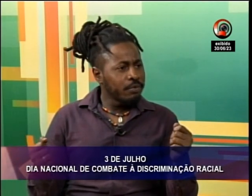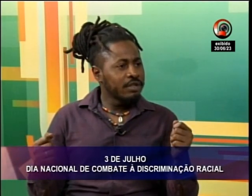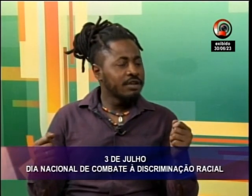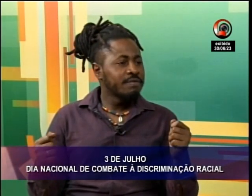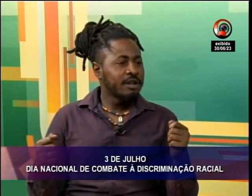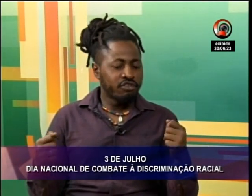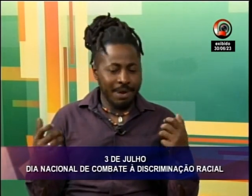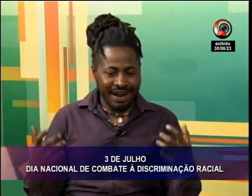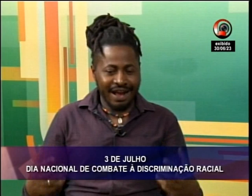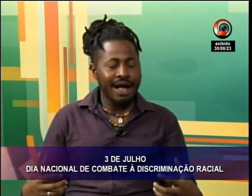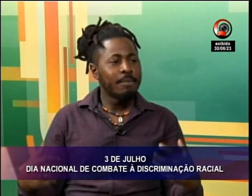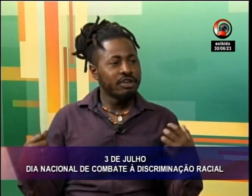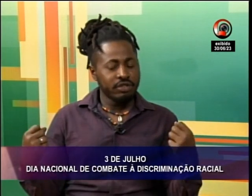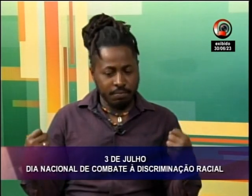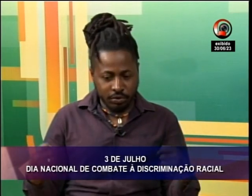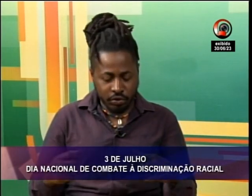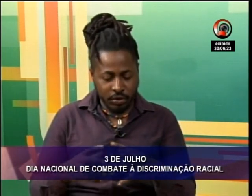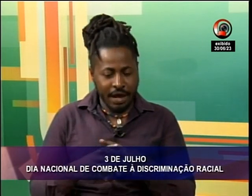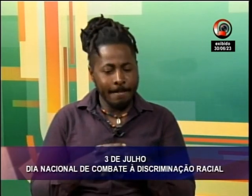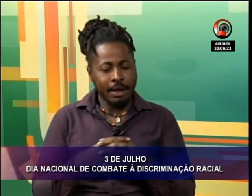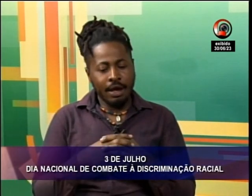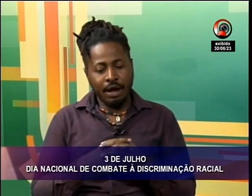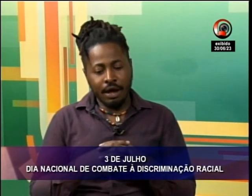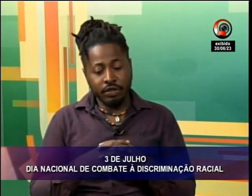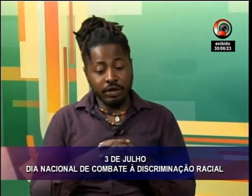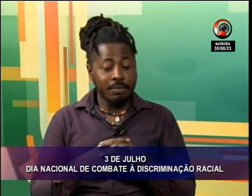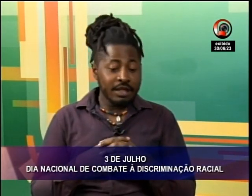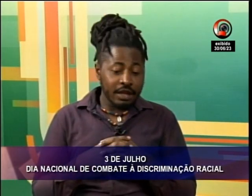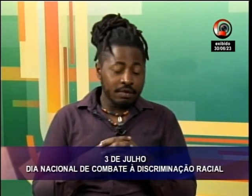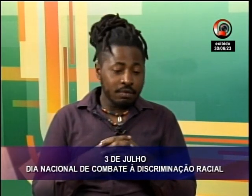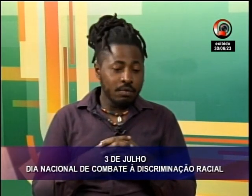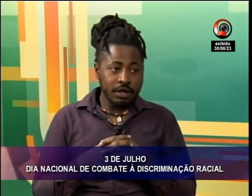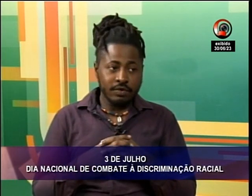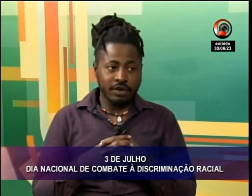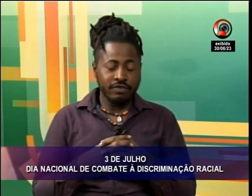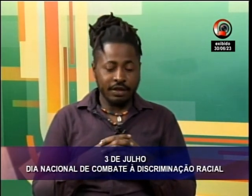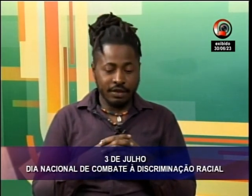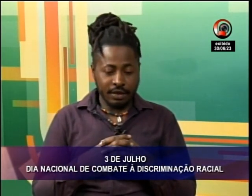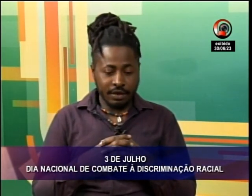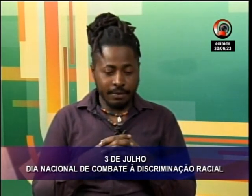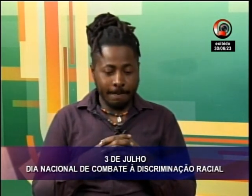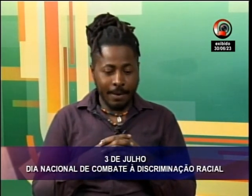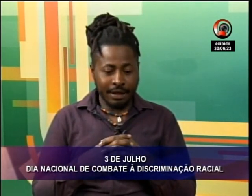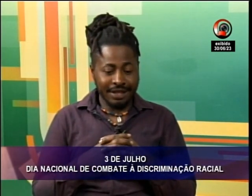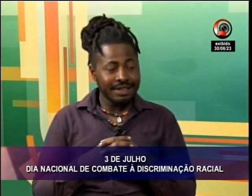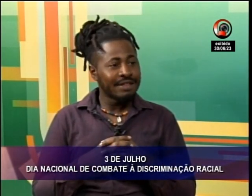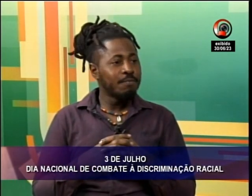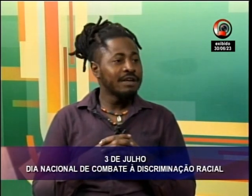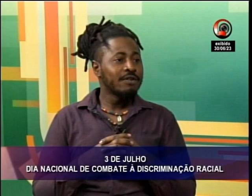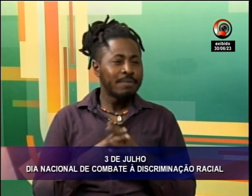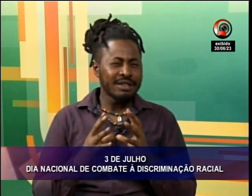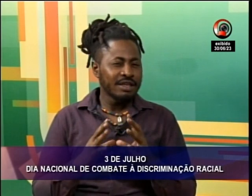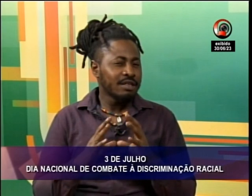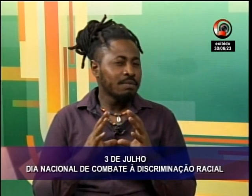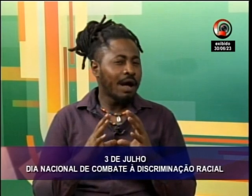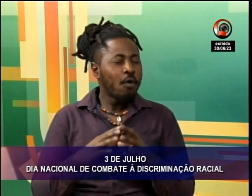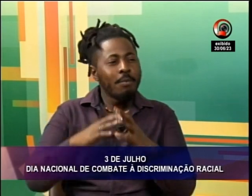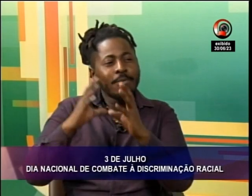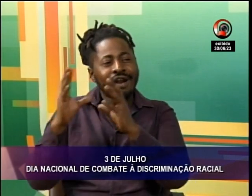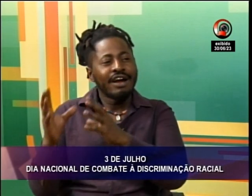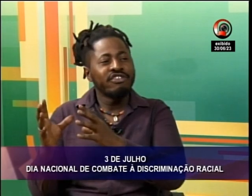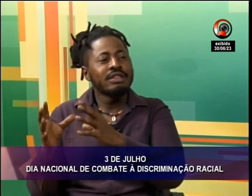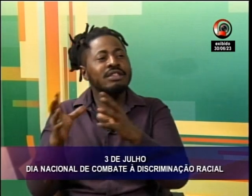muito importantes para a gente marcar, para a gente se posicionar, só que também tem um risco, a gente tem que ter atenção para que não pareça que,